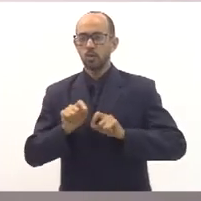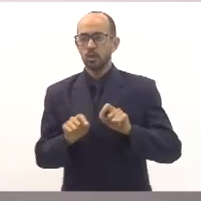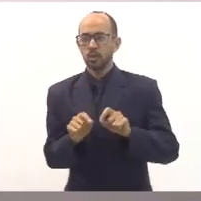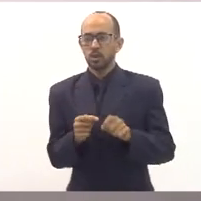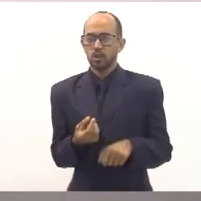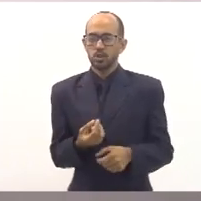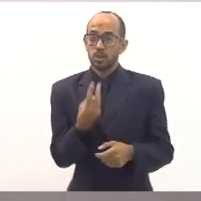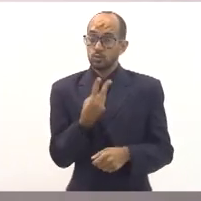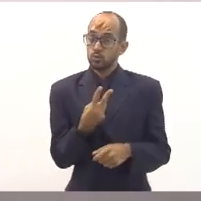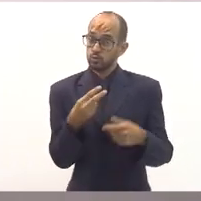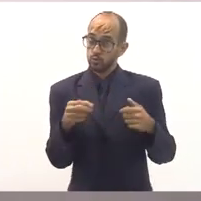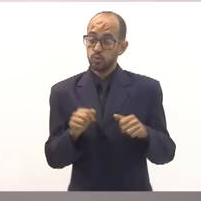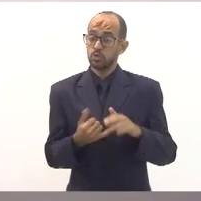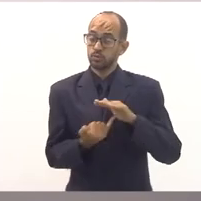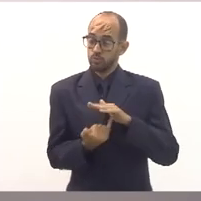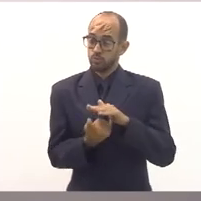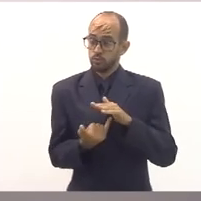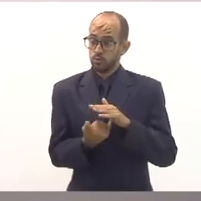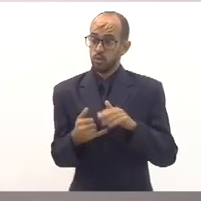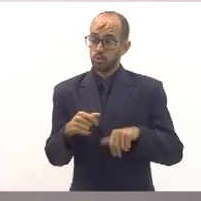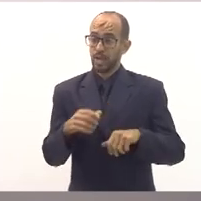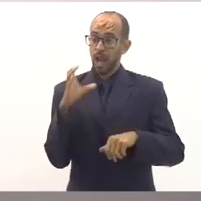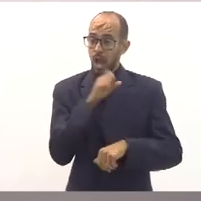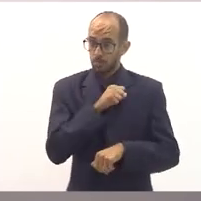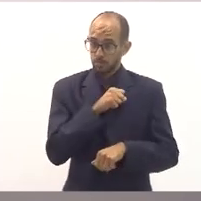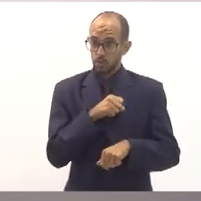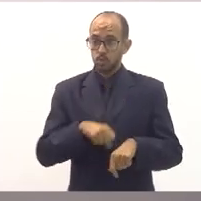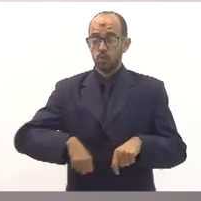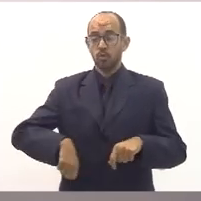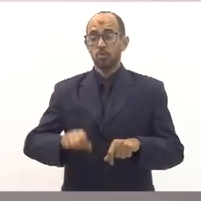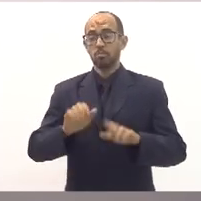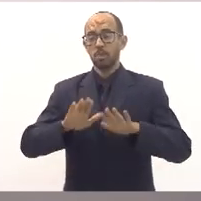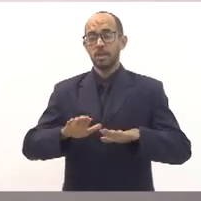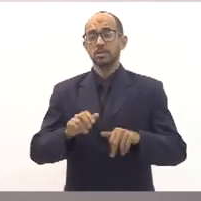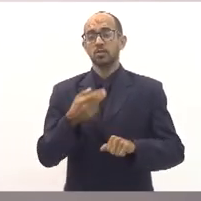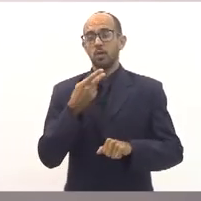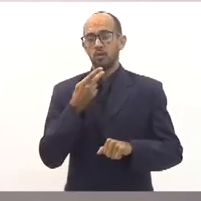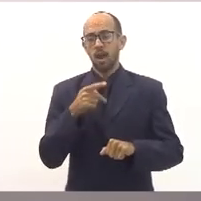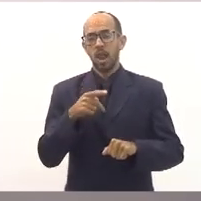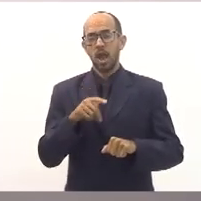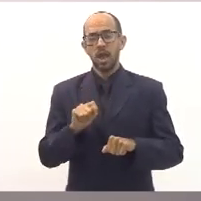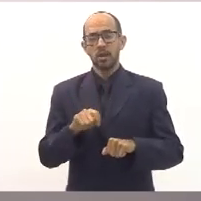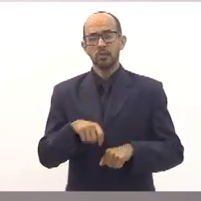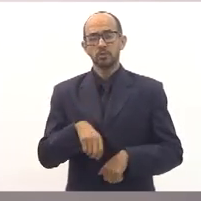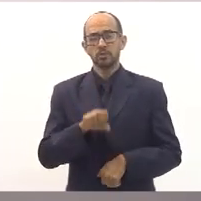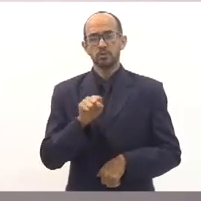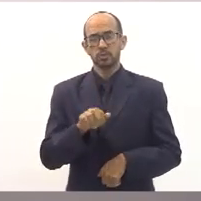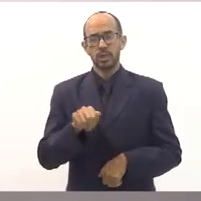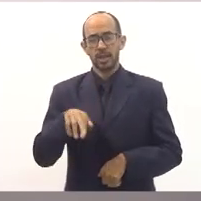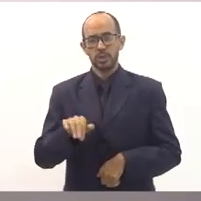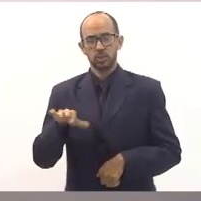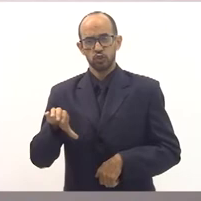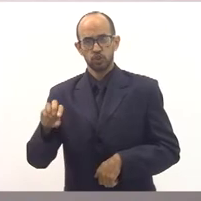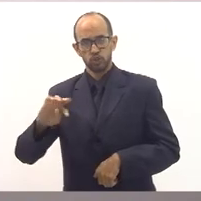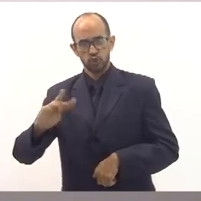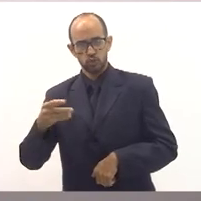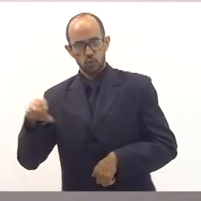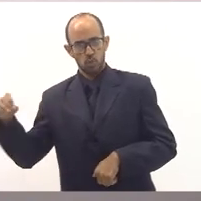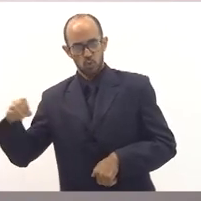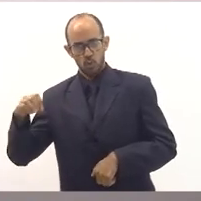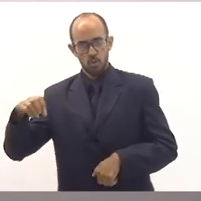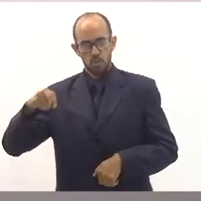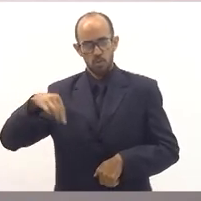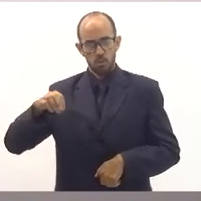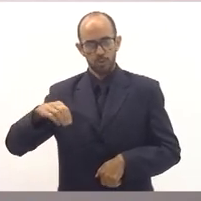movimentos sempre rápido que o tempo é curto mas eu vou dar um relato assim de Serginho Monteiro uma correria do Méier